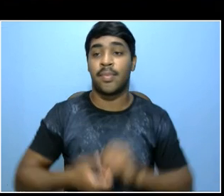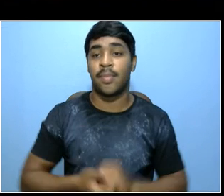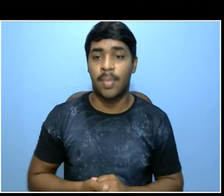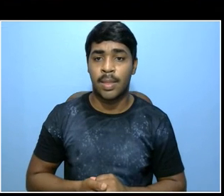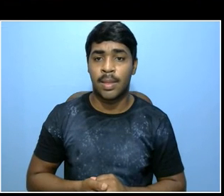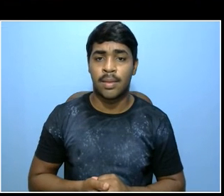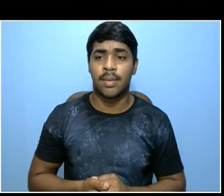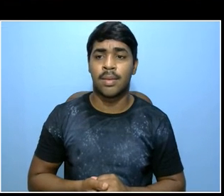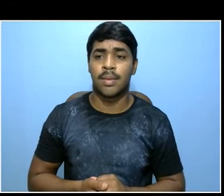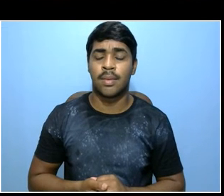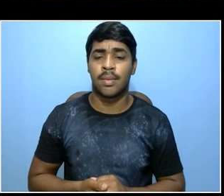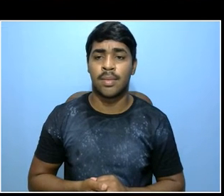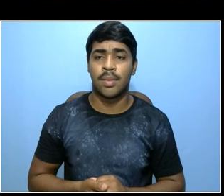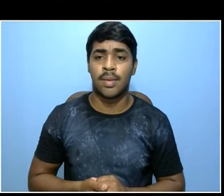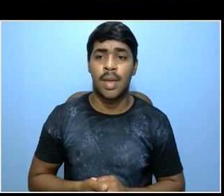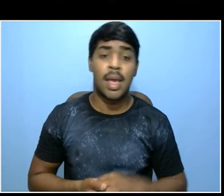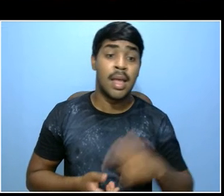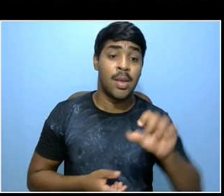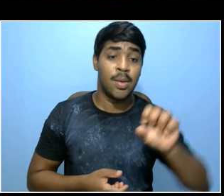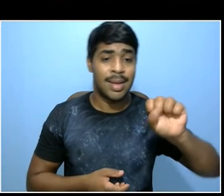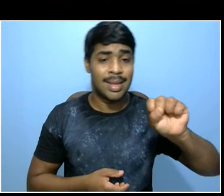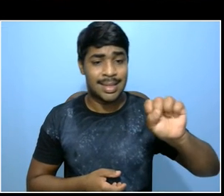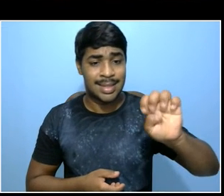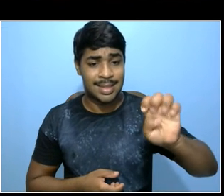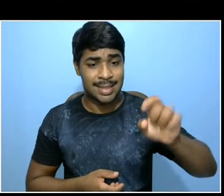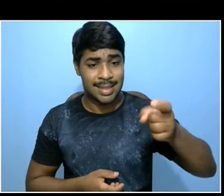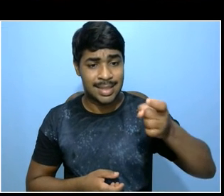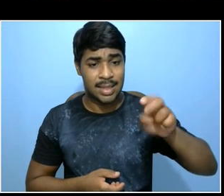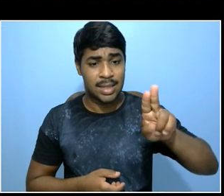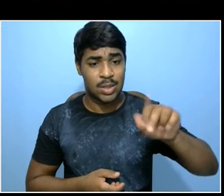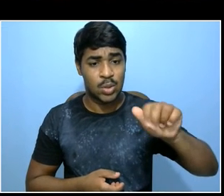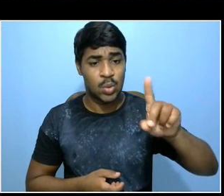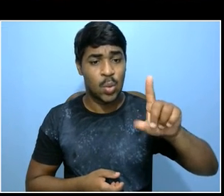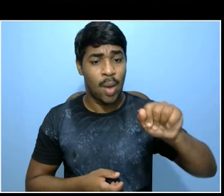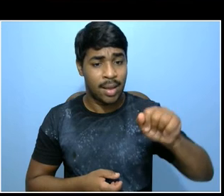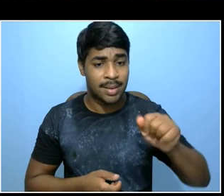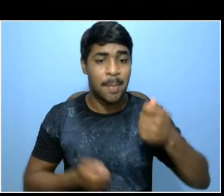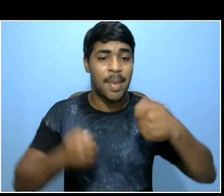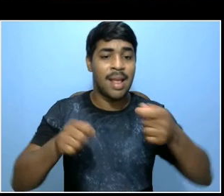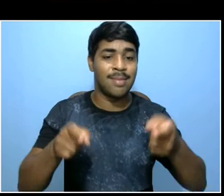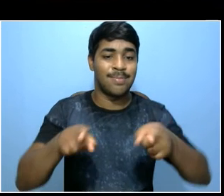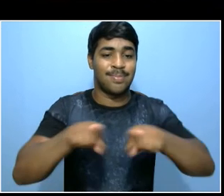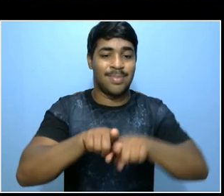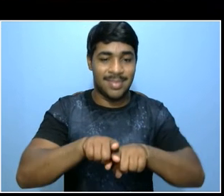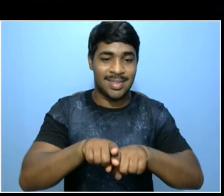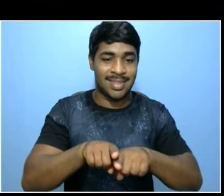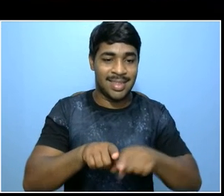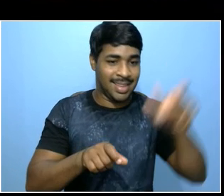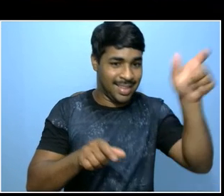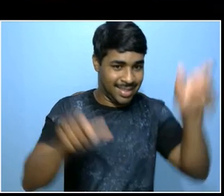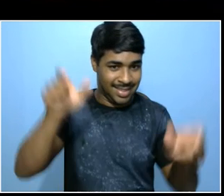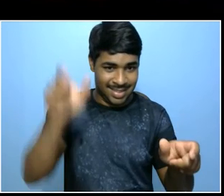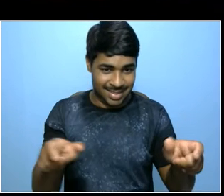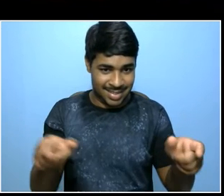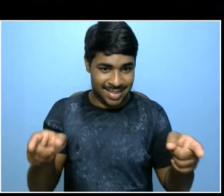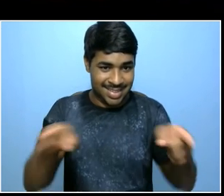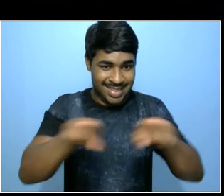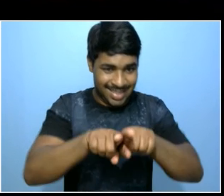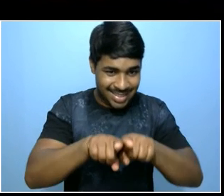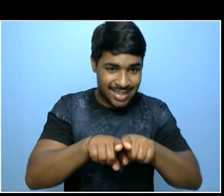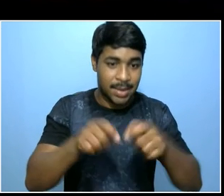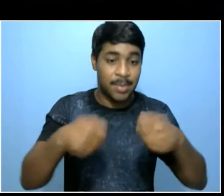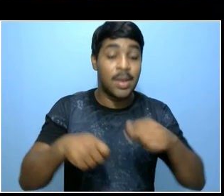Então, na reprodução sexuada, ela vai envolver dois indivíduos, né? E cada indivíduo ele vai contribuir com um gameta. Por exemplo, o indivíduo